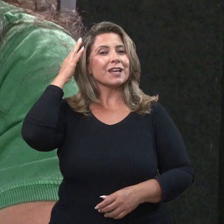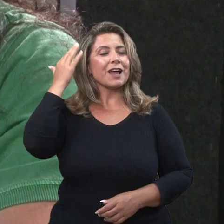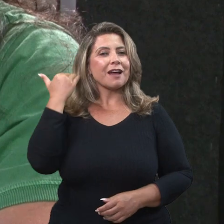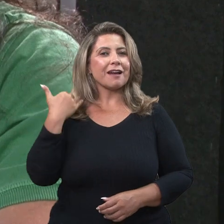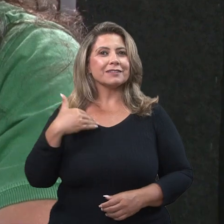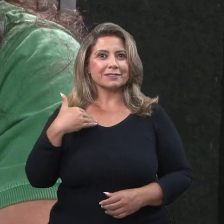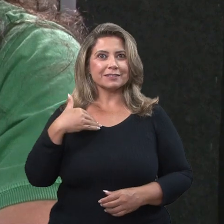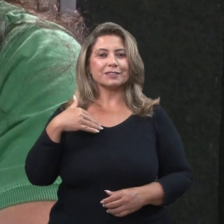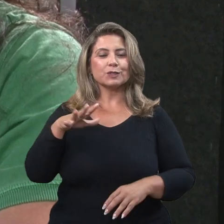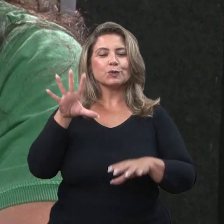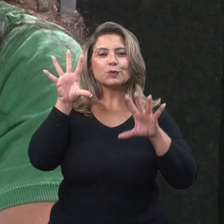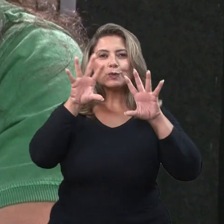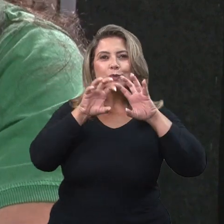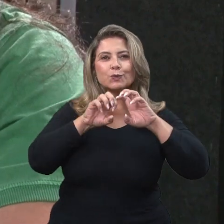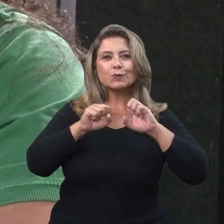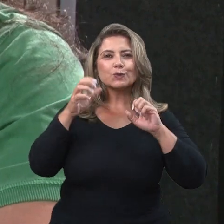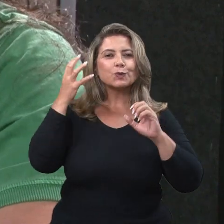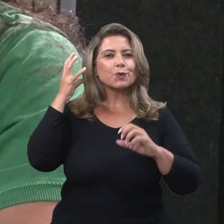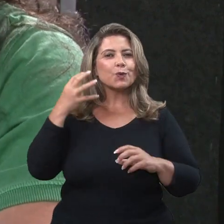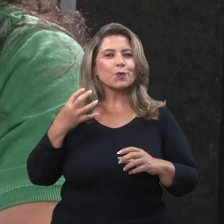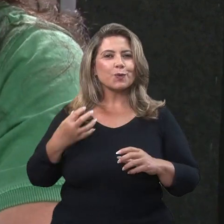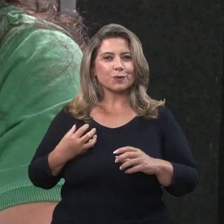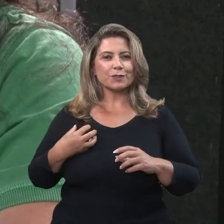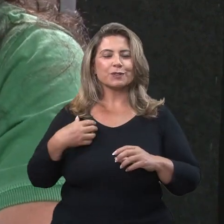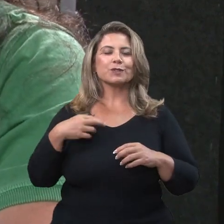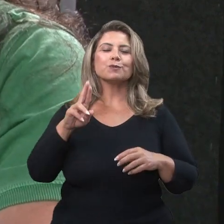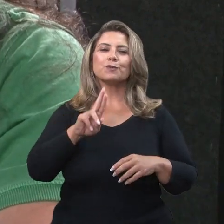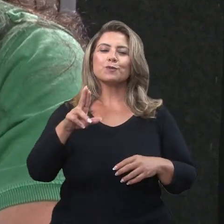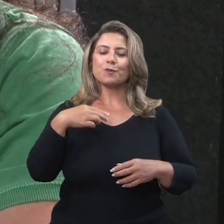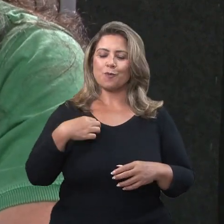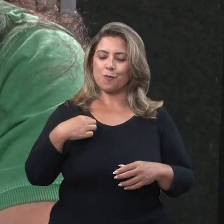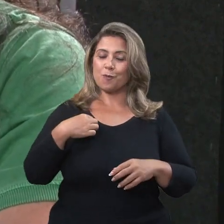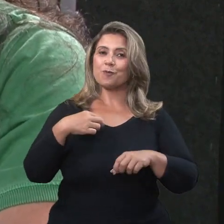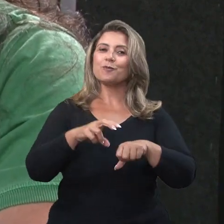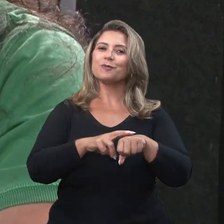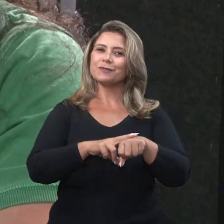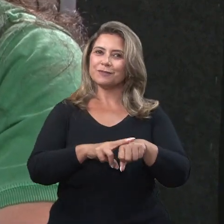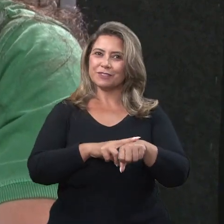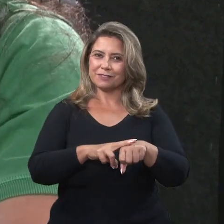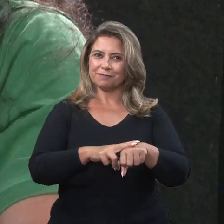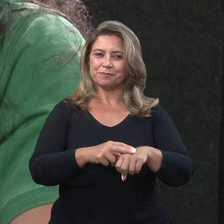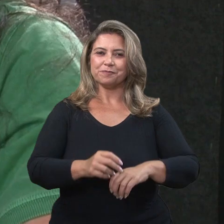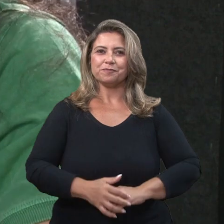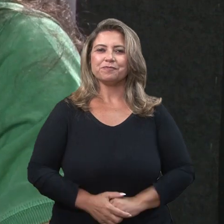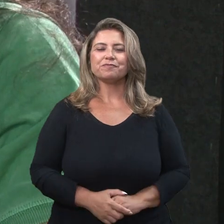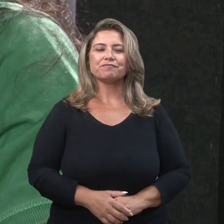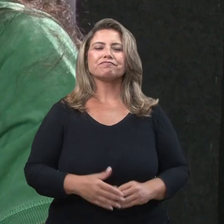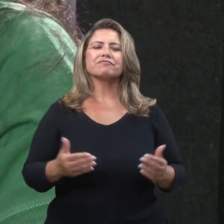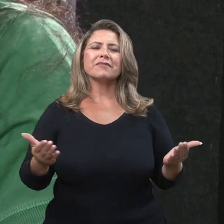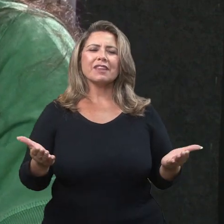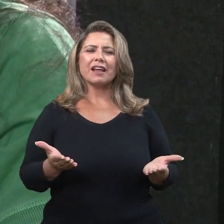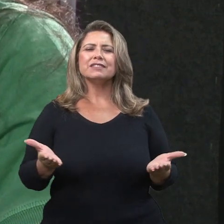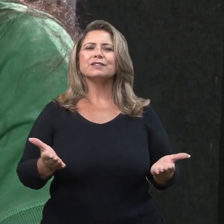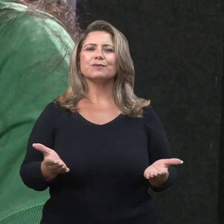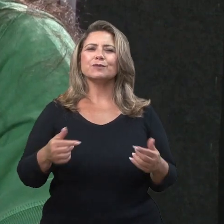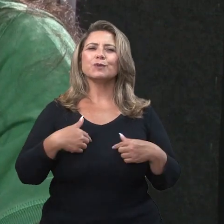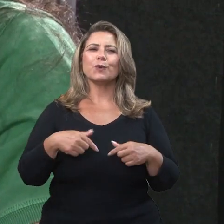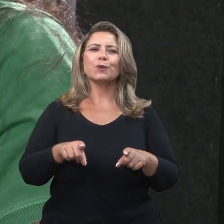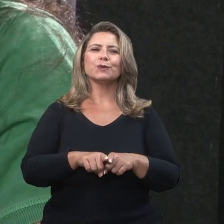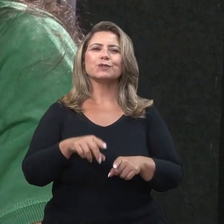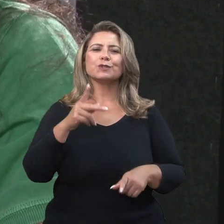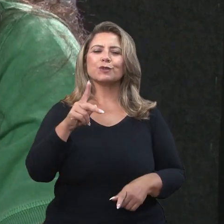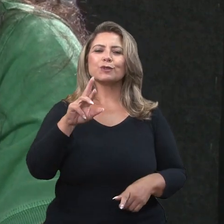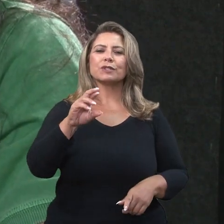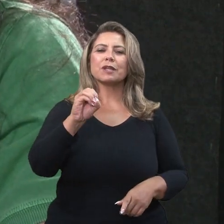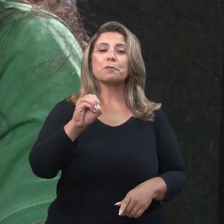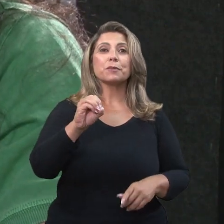escuros, ondulados, e estou usando uma blusa verde. Bom, como você falou, Aline, atualmente eu estou na Pró-Reitoria de